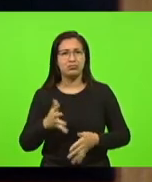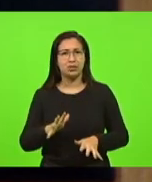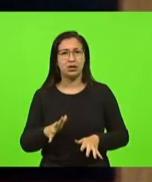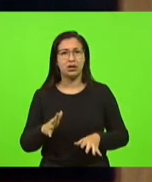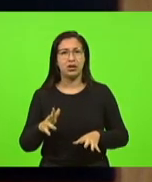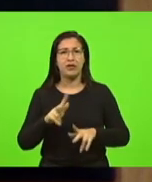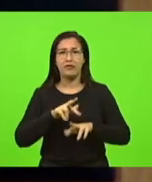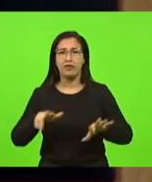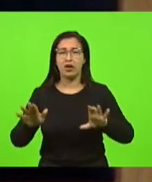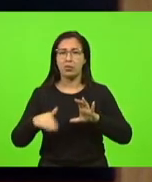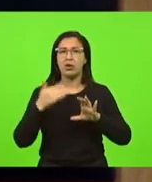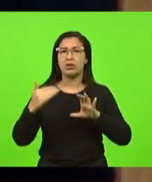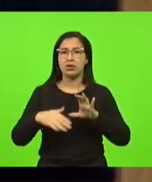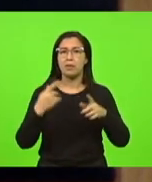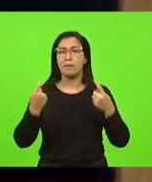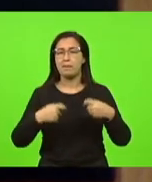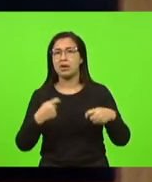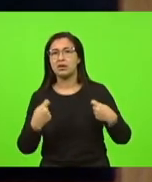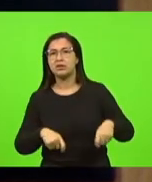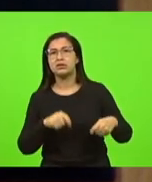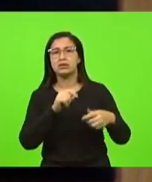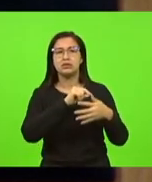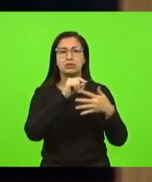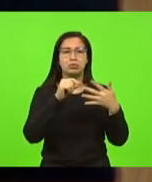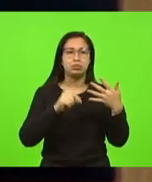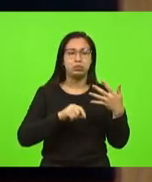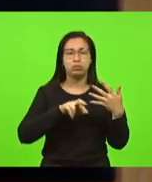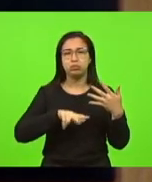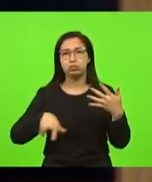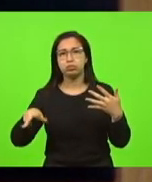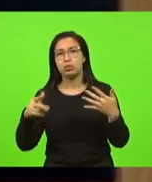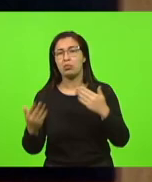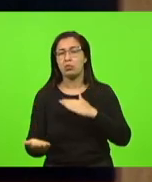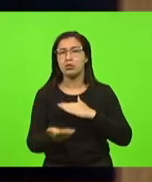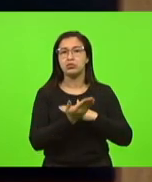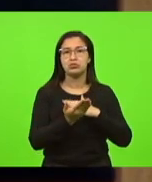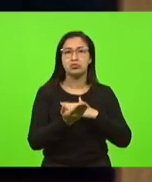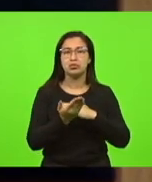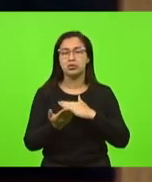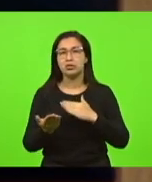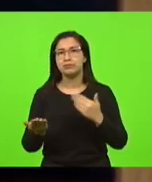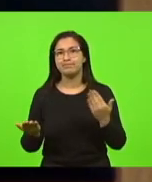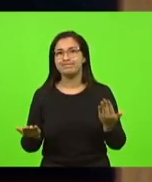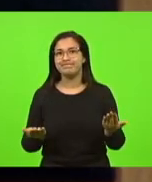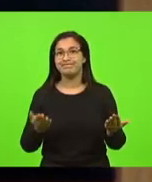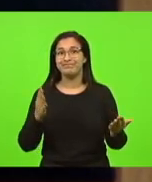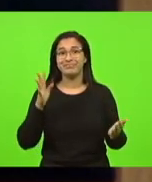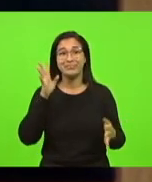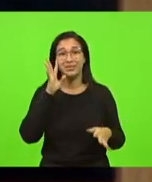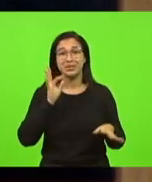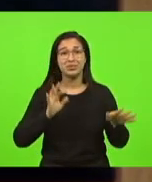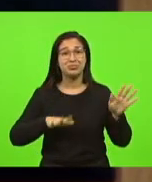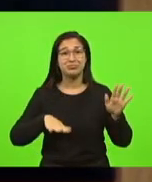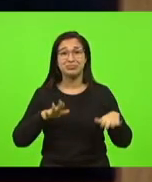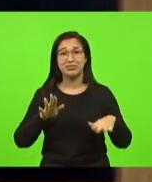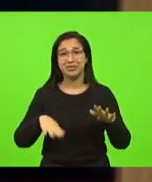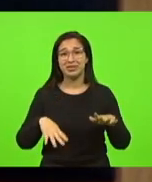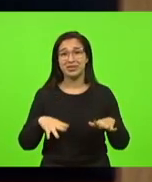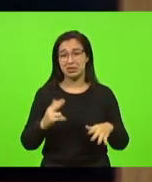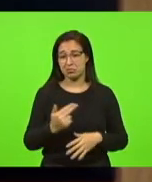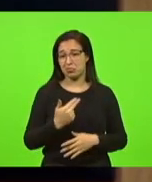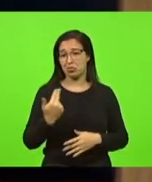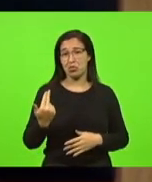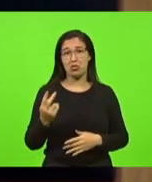Ah, porque a gente precisa disso, daquilo, e ajude, me ajude. E às vezes nem sabe o nosso nome direito. Às vezes